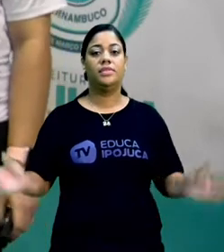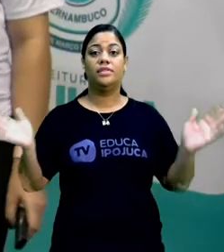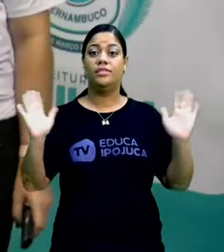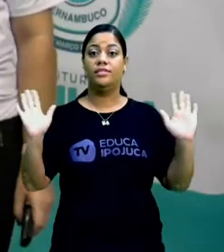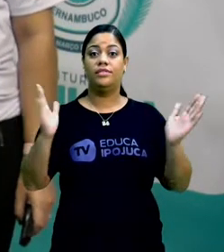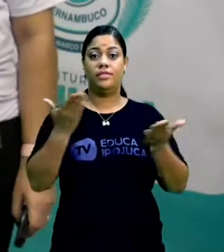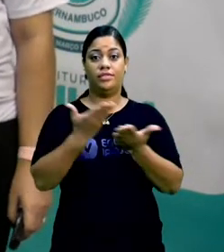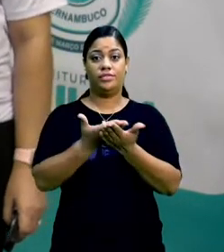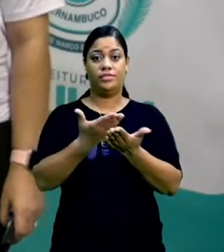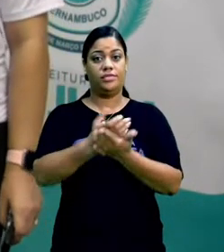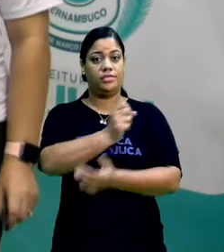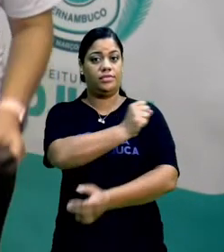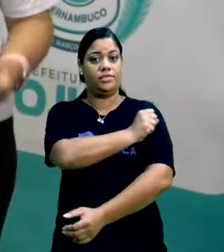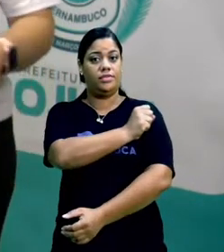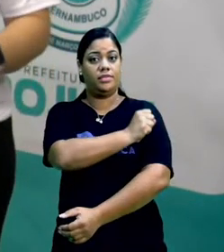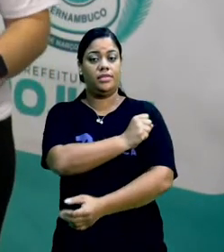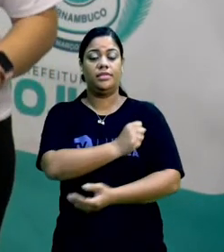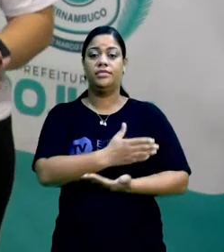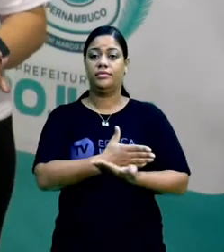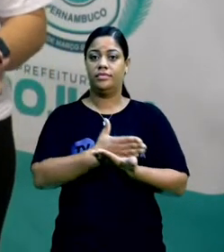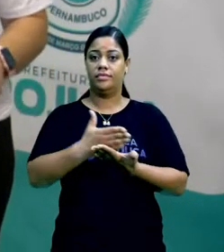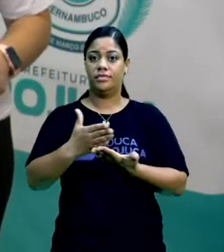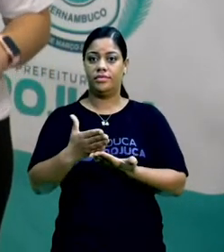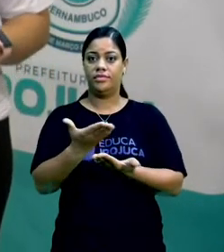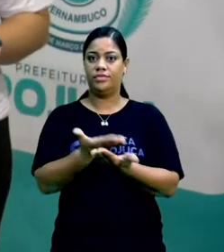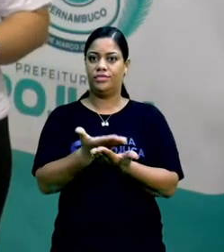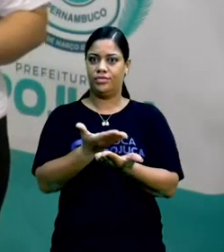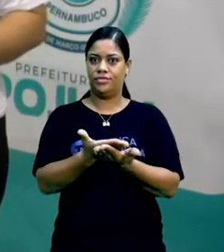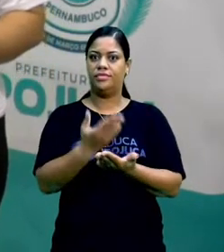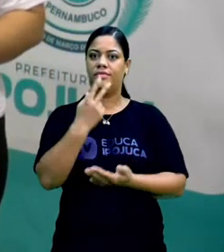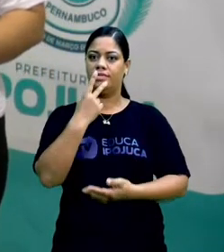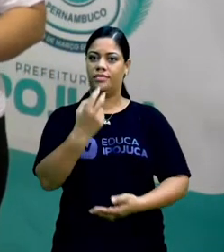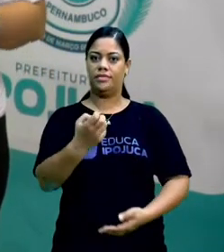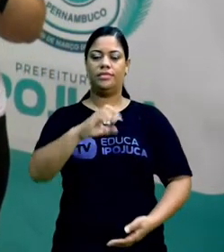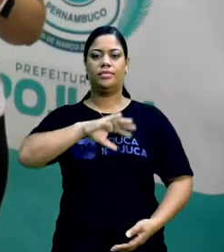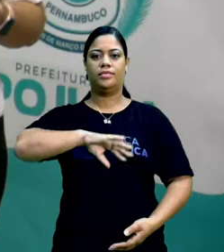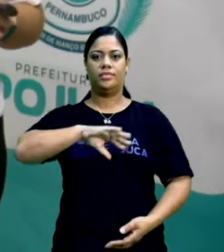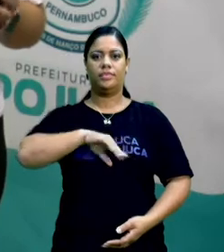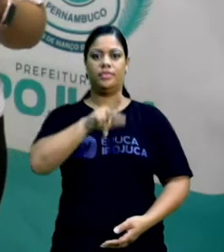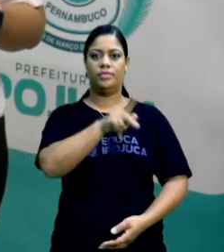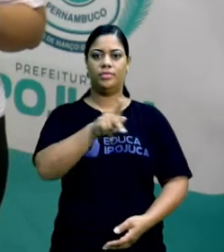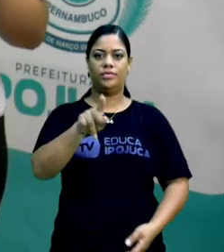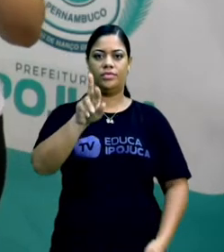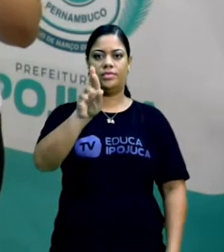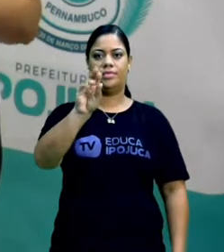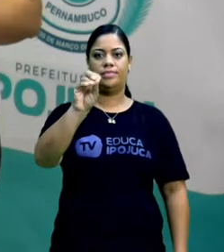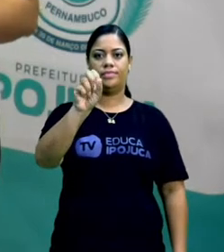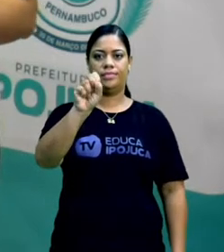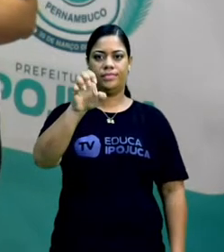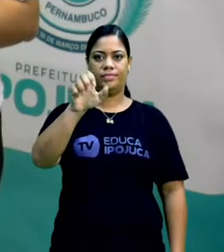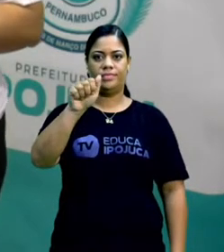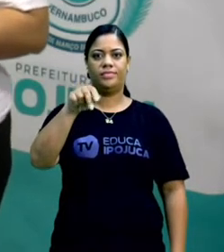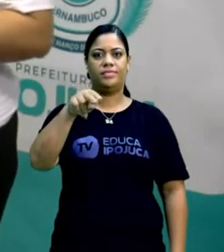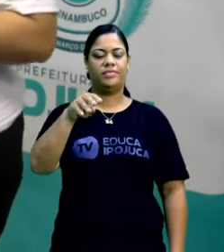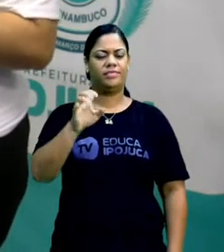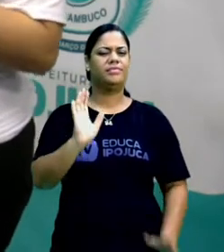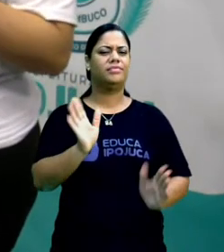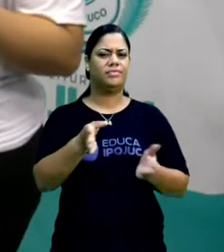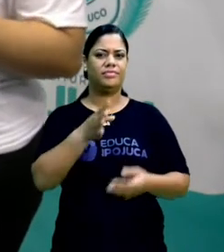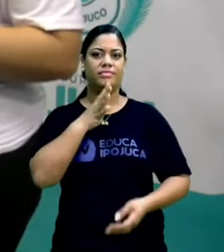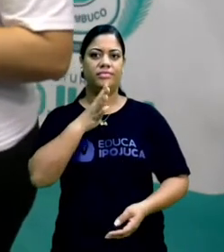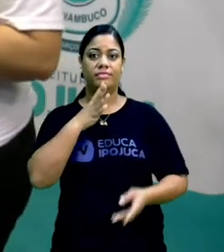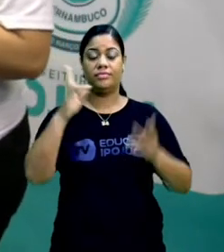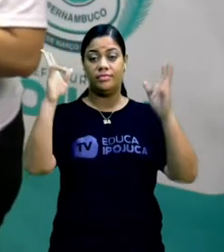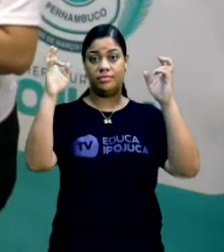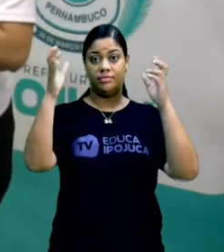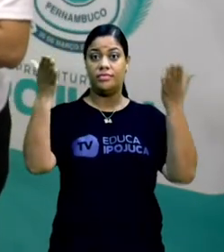Olá, estudante do oitavo ano. Vamos dar início a mais uma aula de língua portuguesa. Eu sou Rosiane Portela, você já me conhece. A